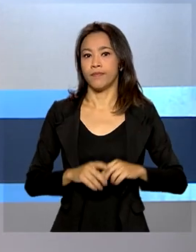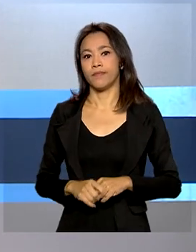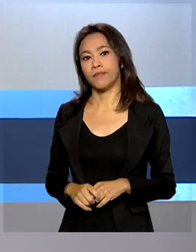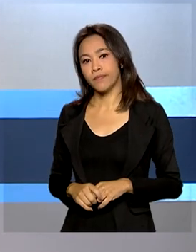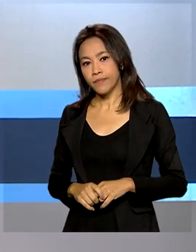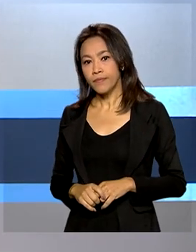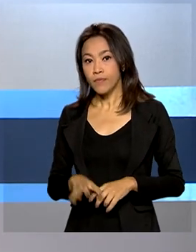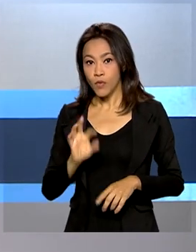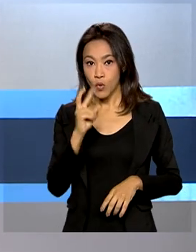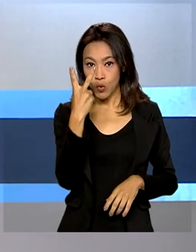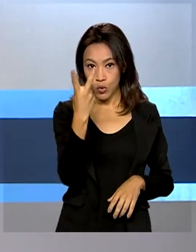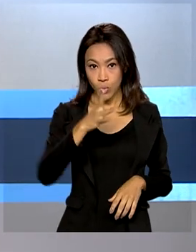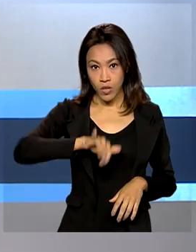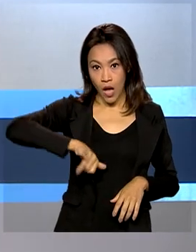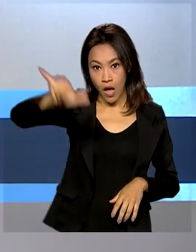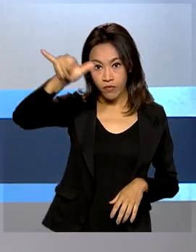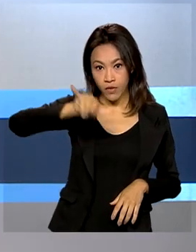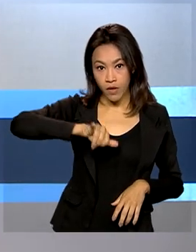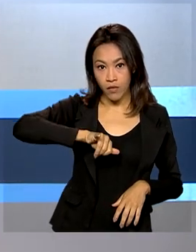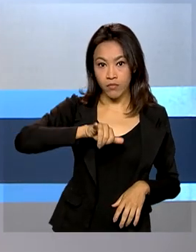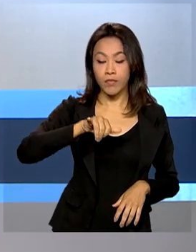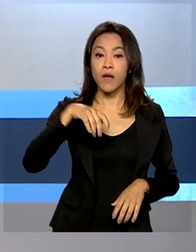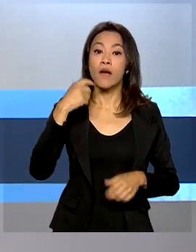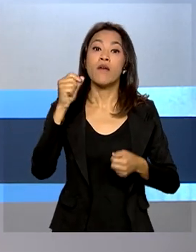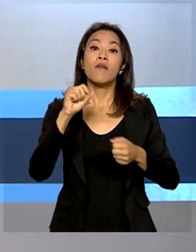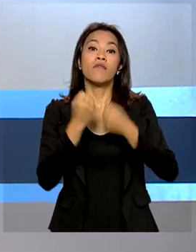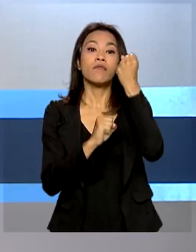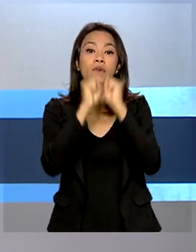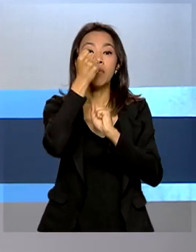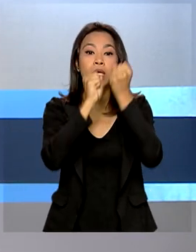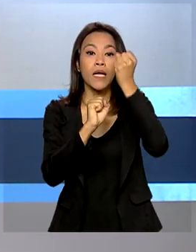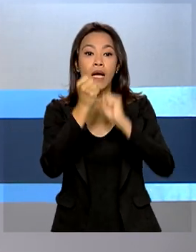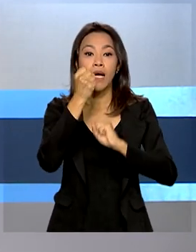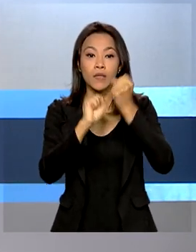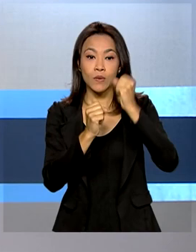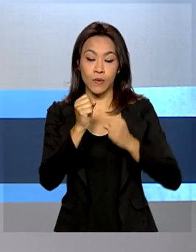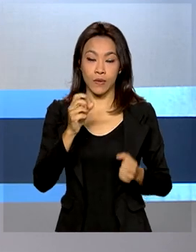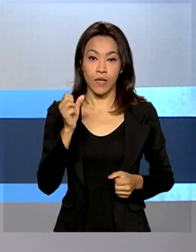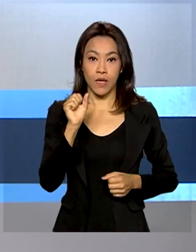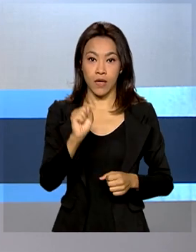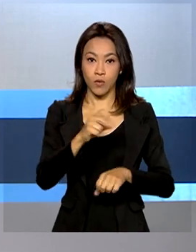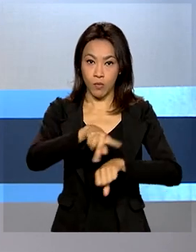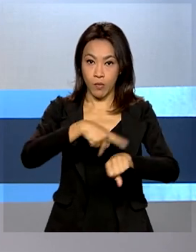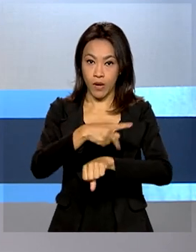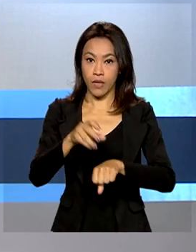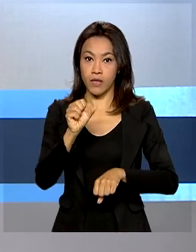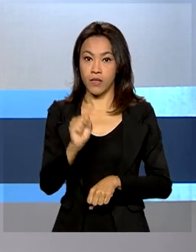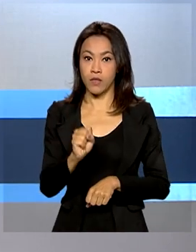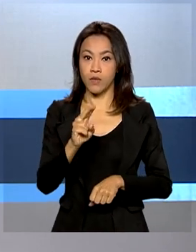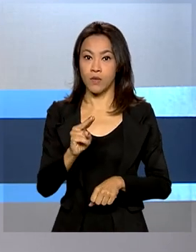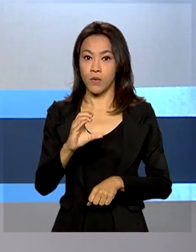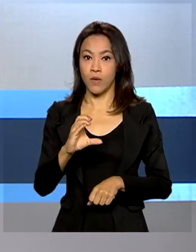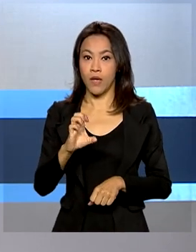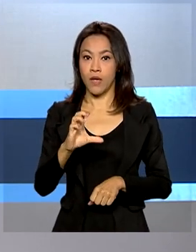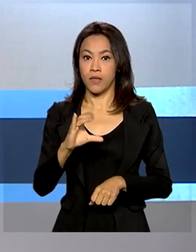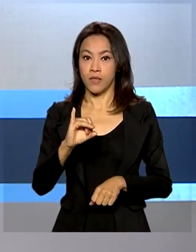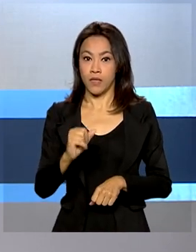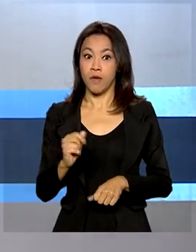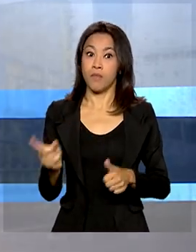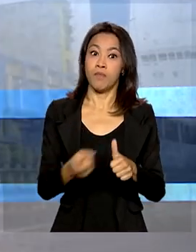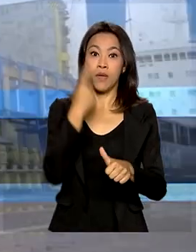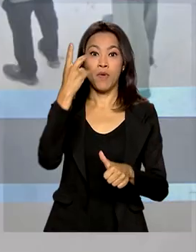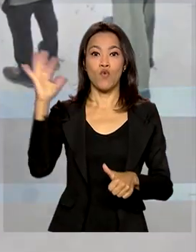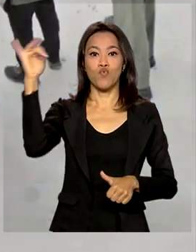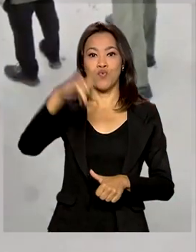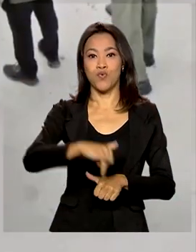e os dois aviões de caça gripen fabricados na Suécia fizeram ontem o primeiro voo em solo brasileiro eles fazem parte